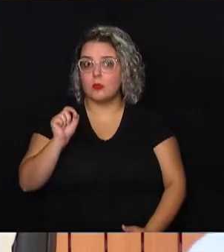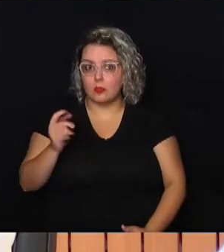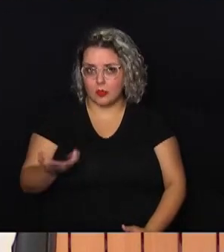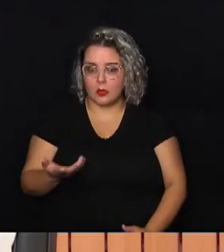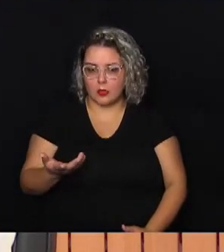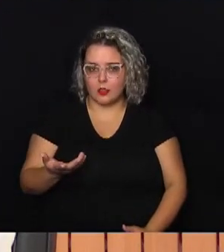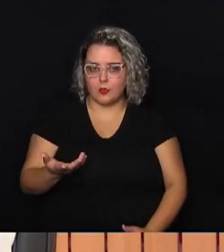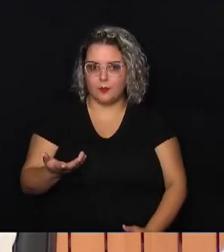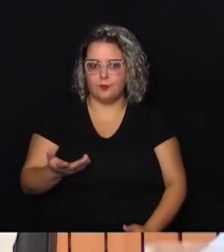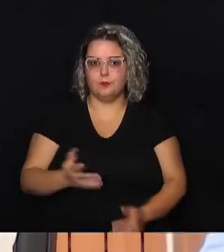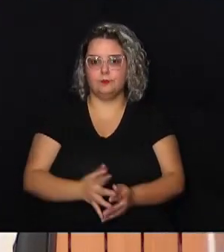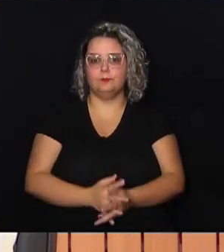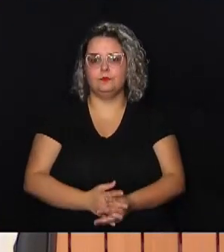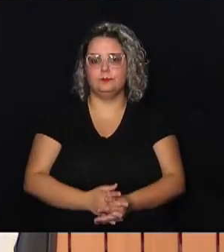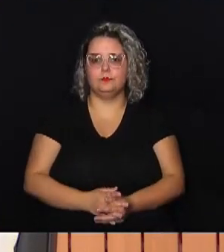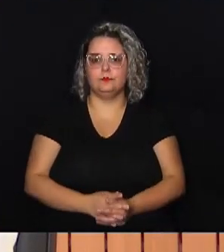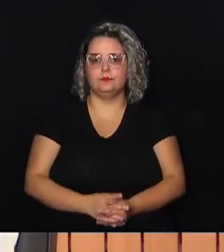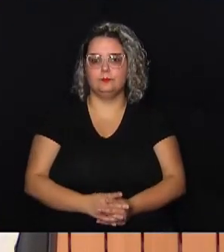a